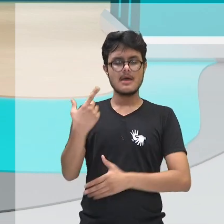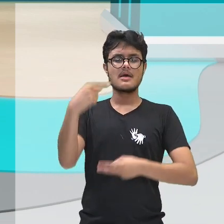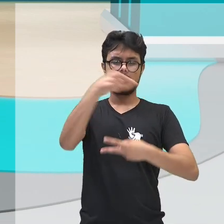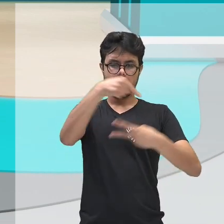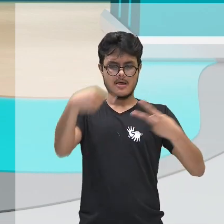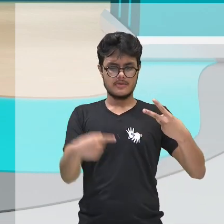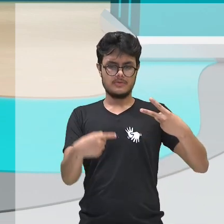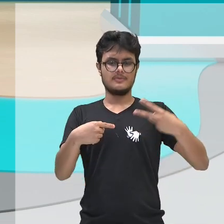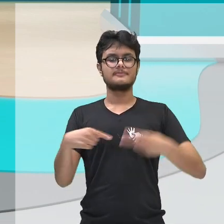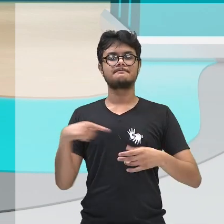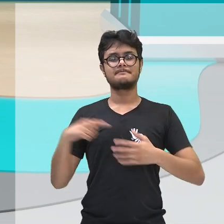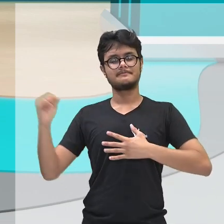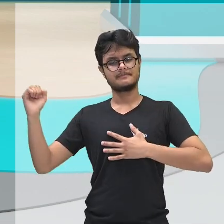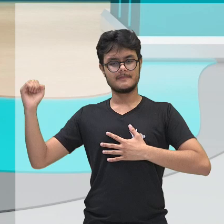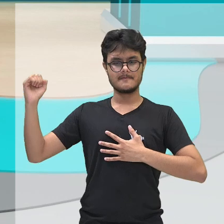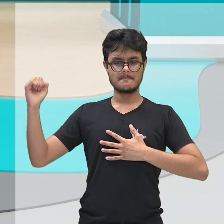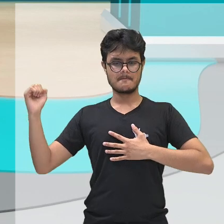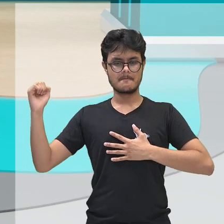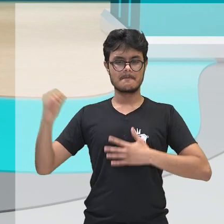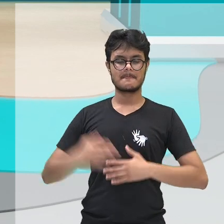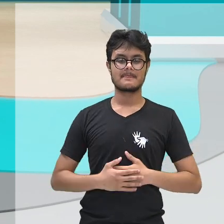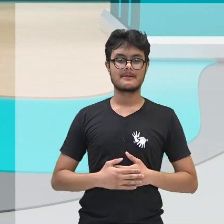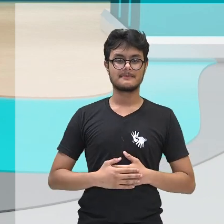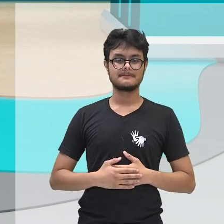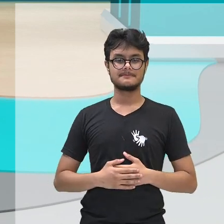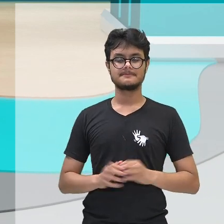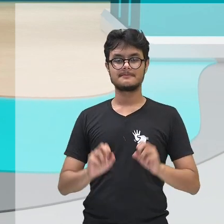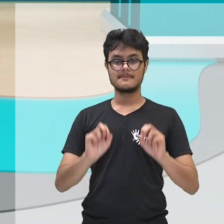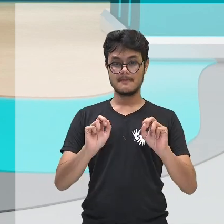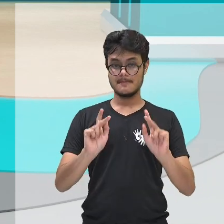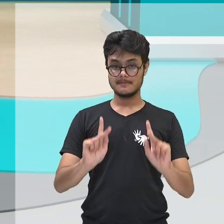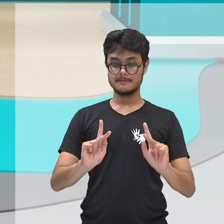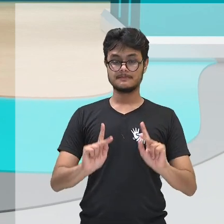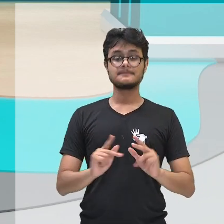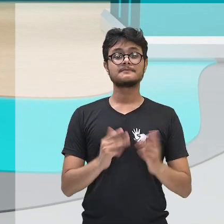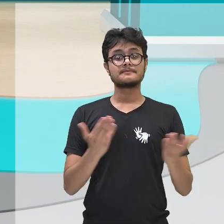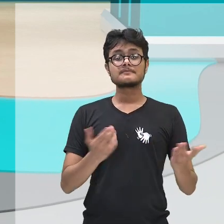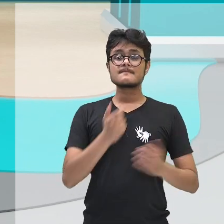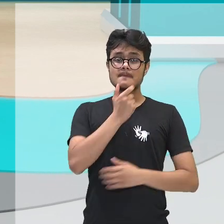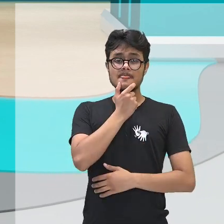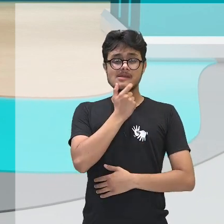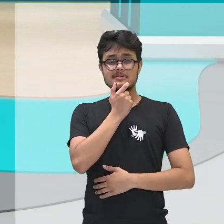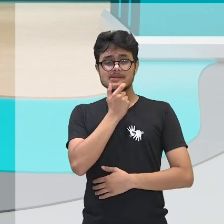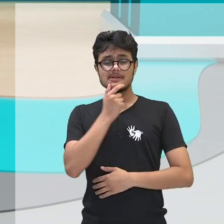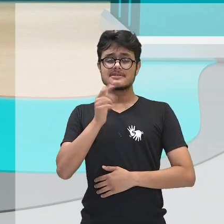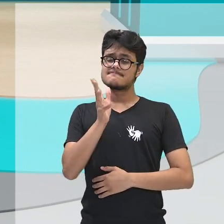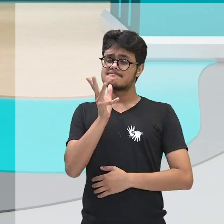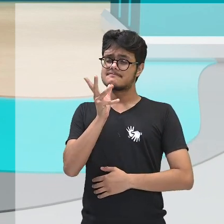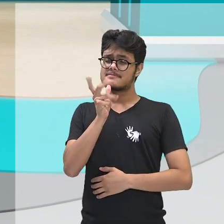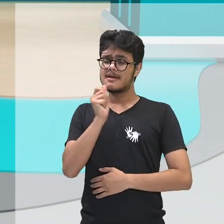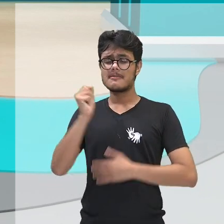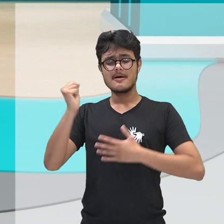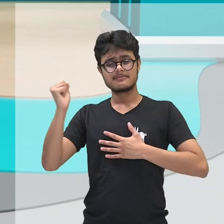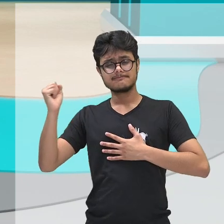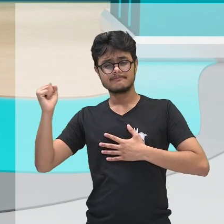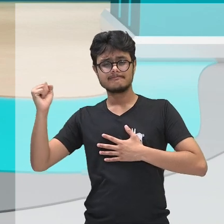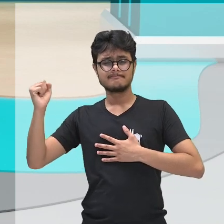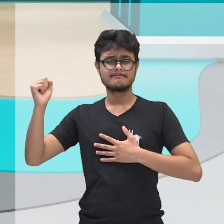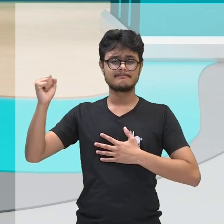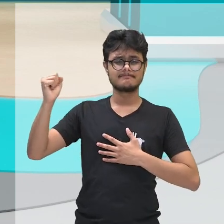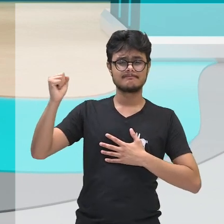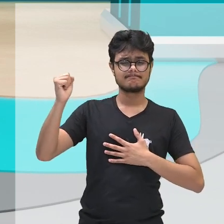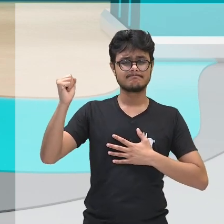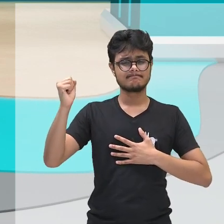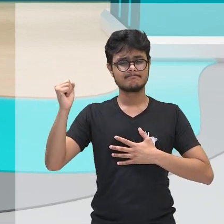e a valsa vienense, que há a questão, a valsa inglesa, ela é muito mais lenta, mas ela mantém